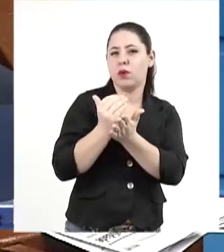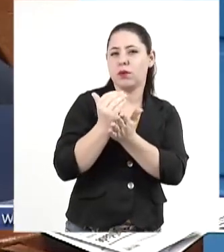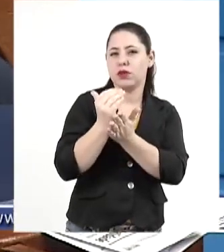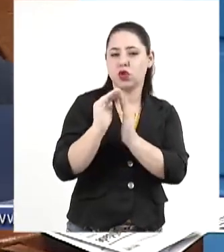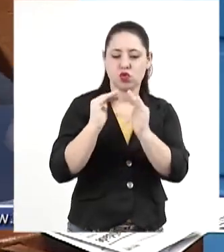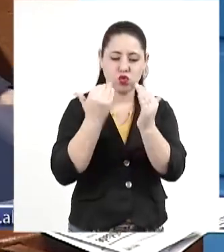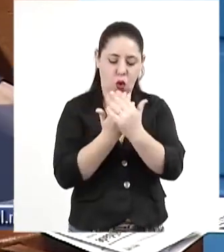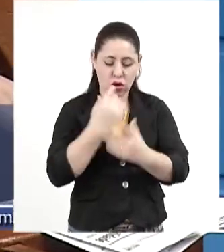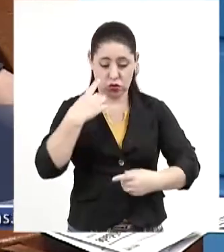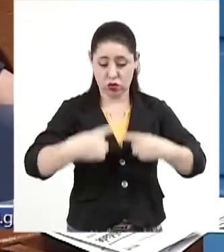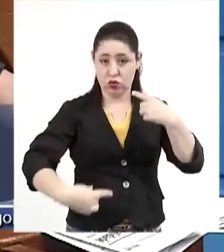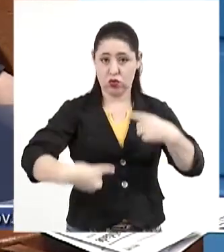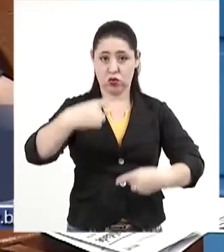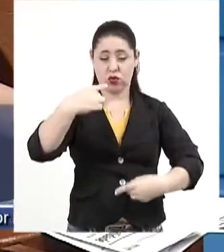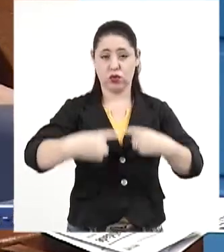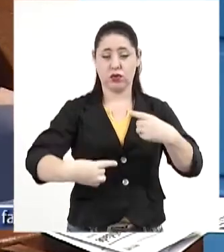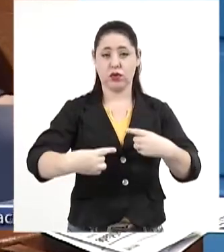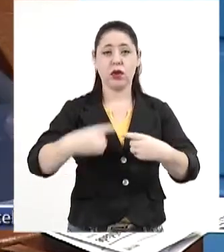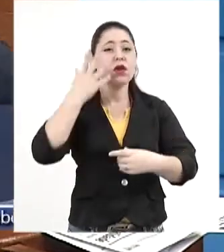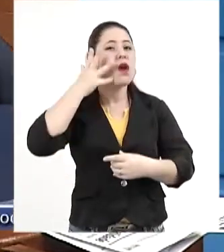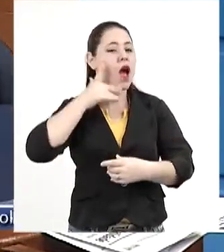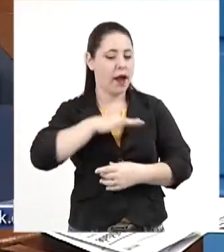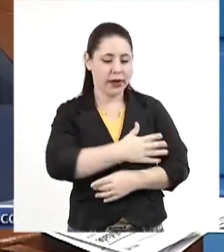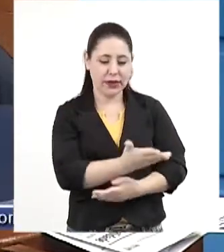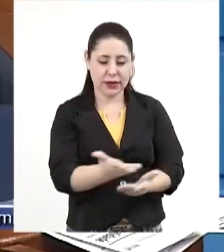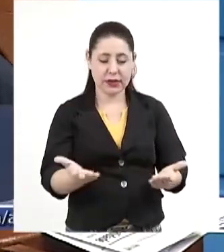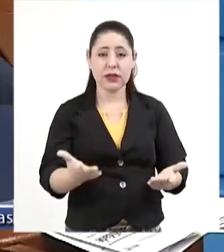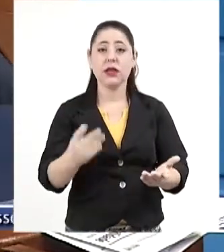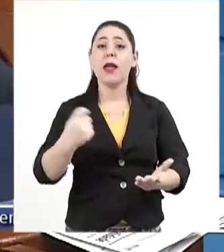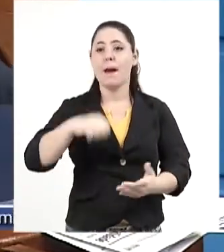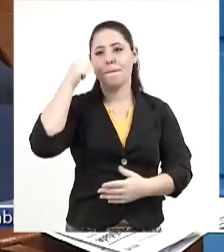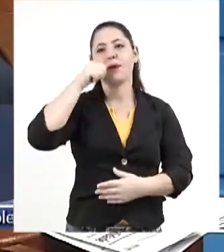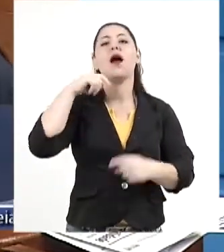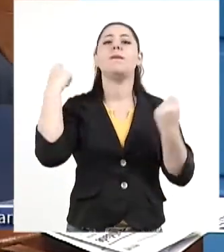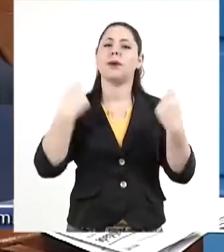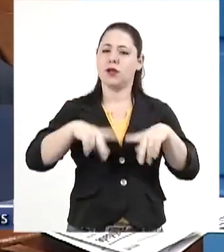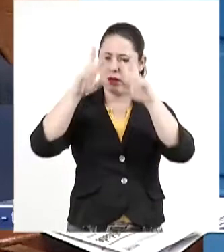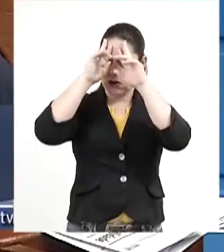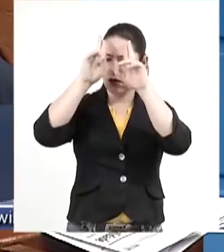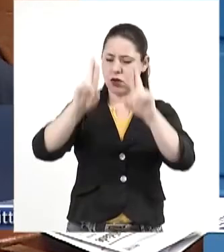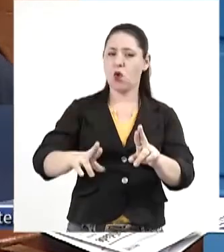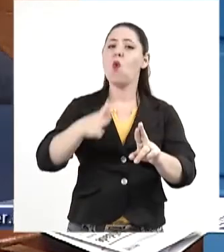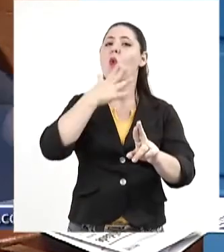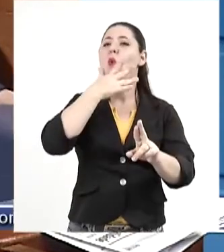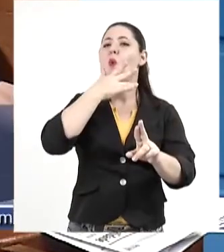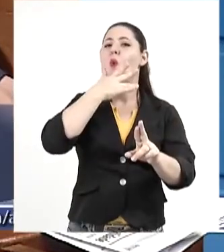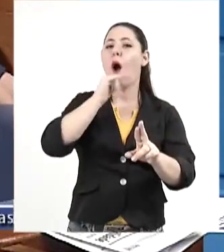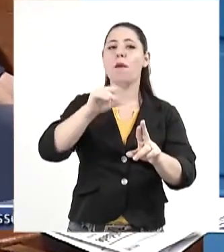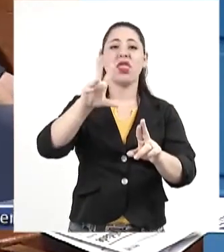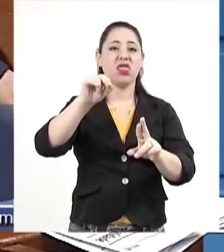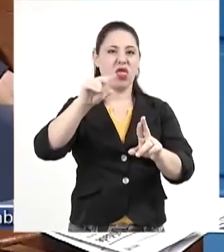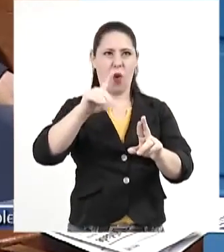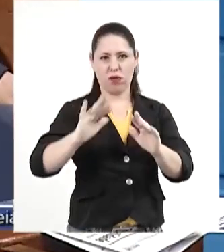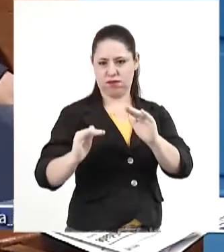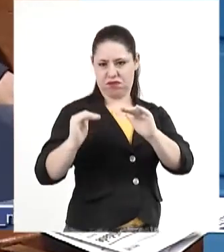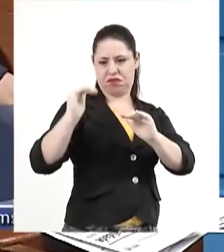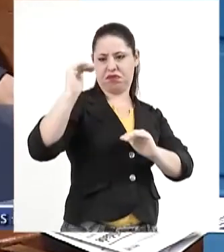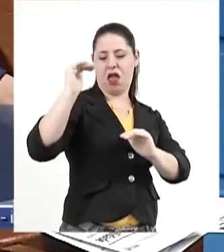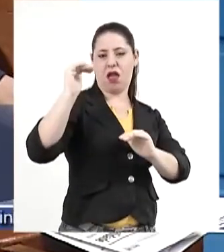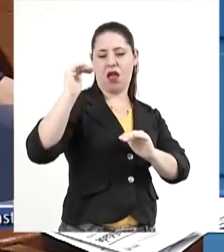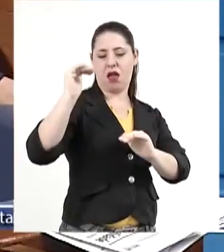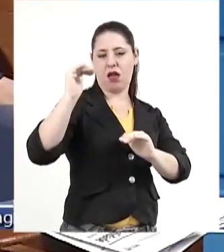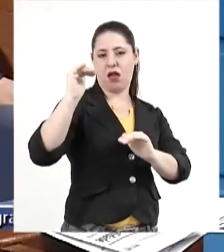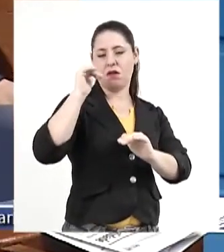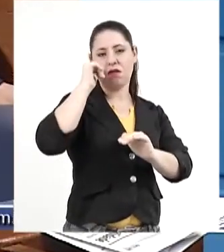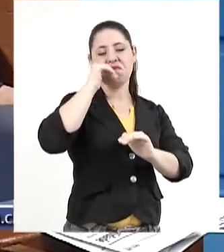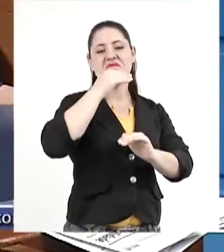Um debate com as crianças de que a mulher tem que ser respeitada e de que o homem não é superior à mulher,